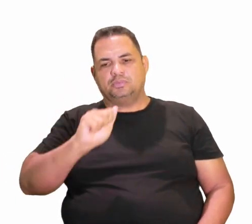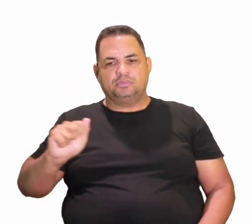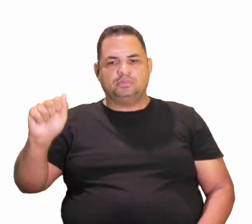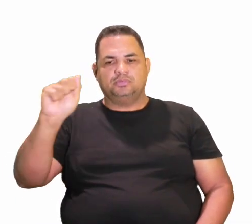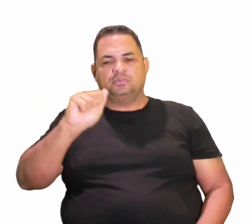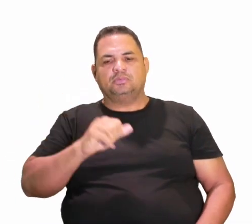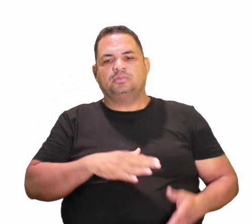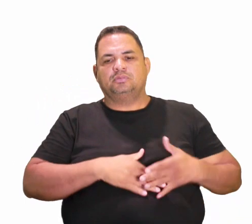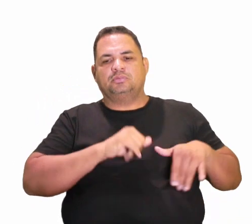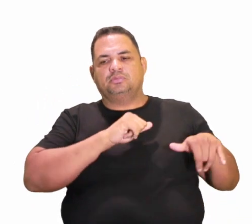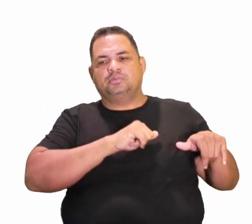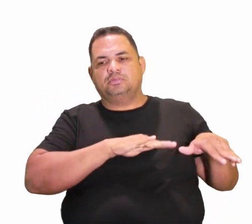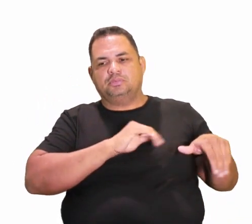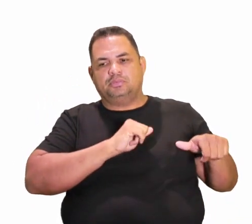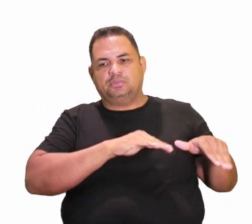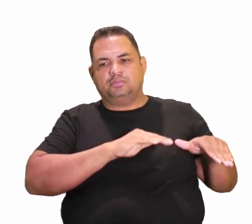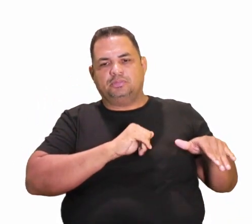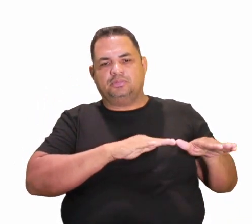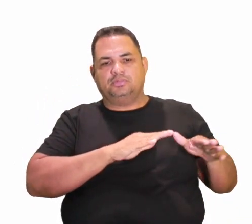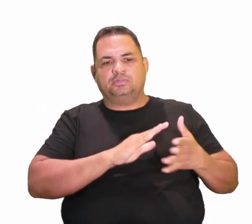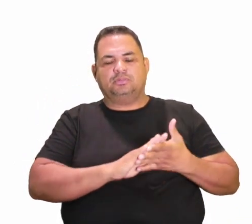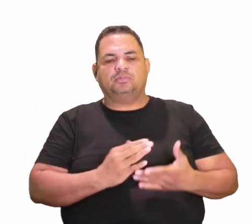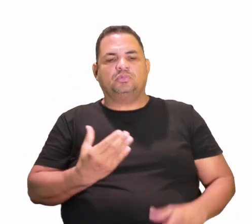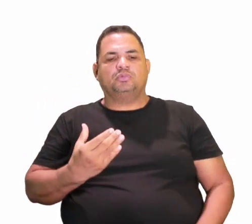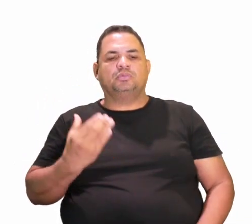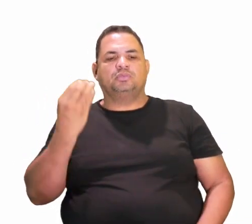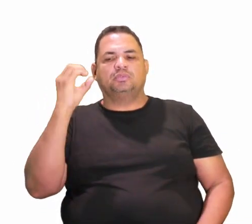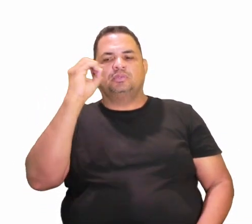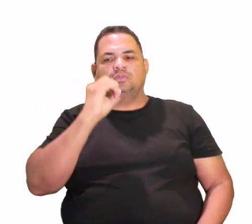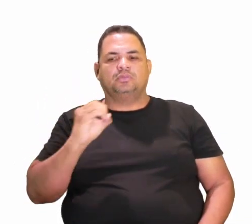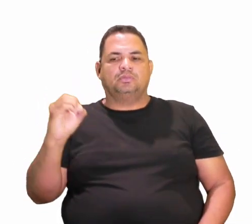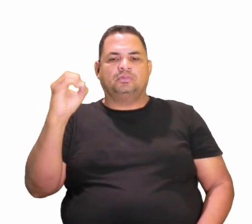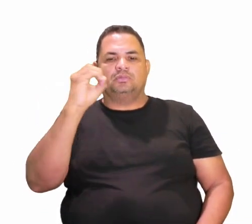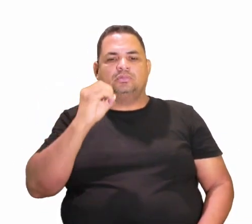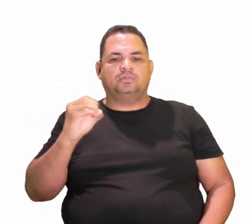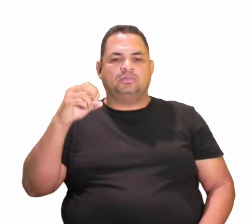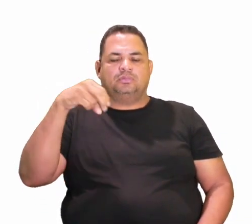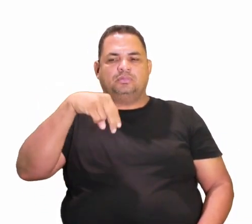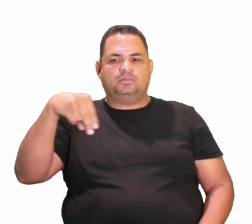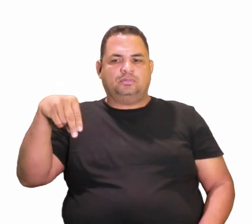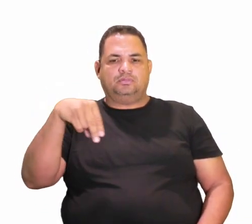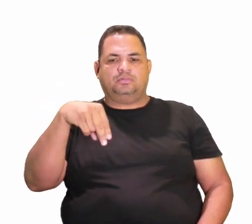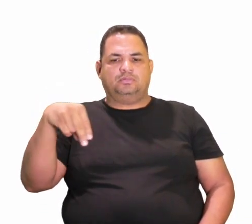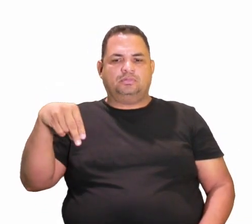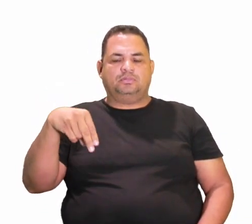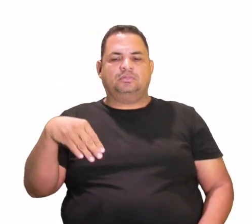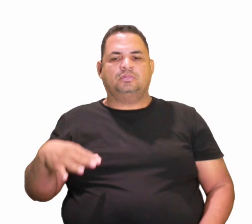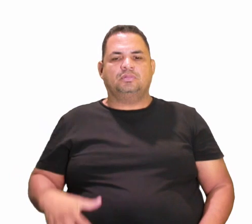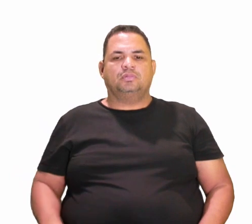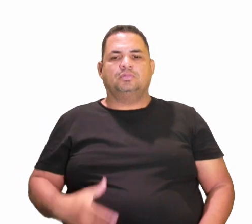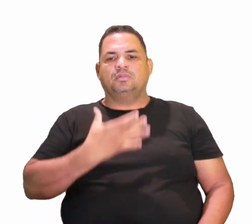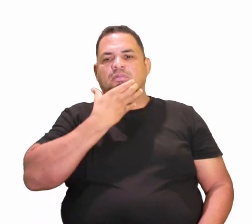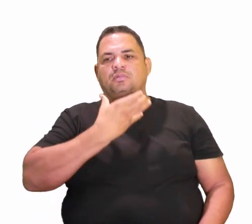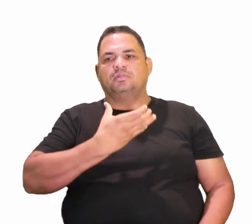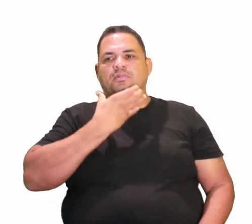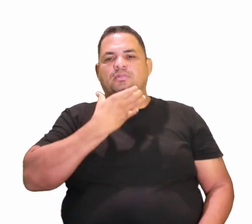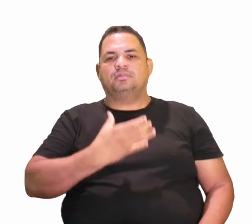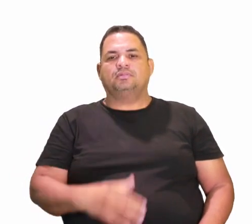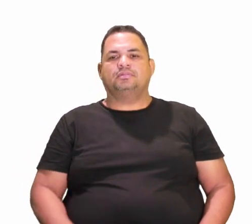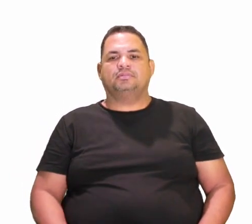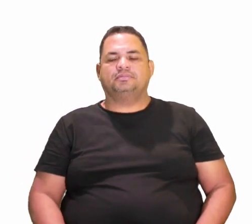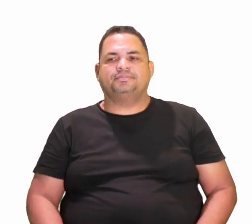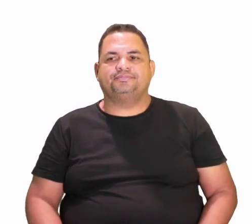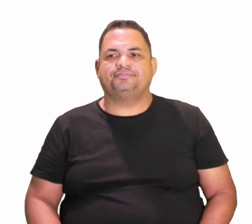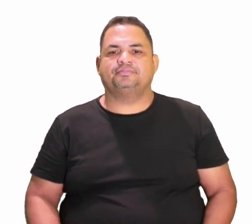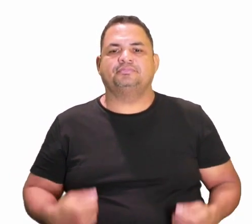August, September, October, November, December. Eu